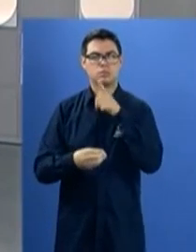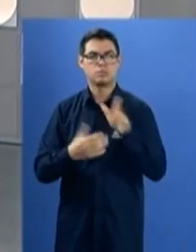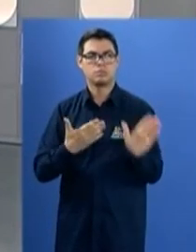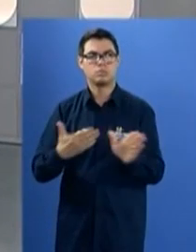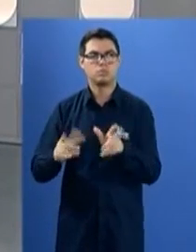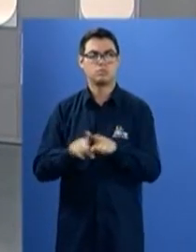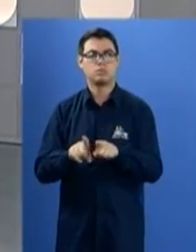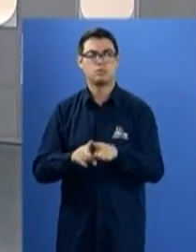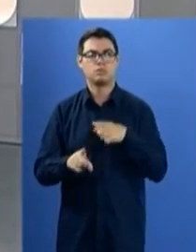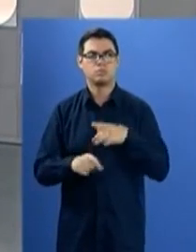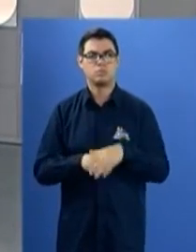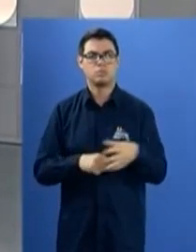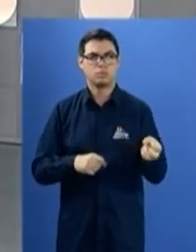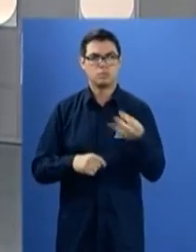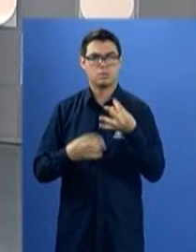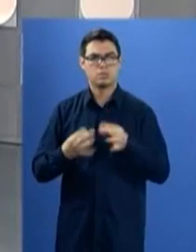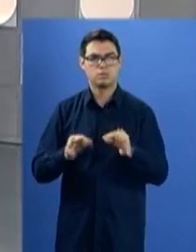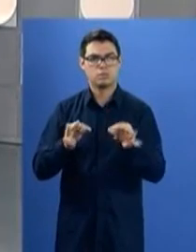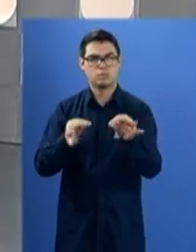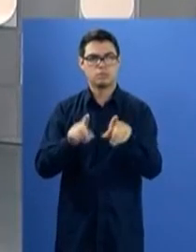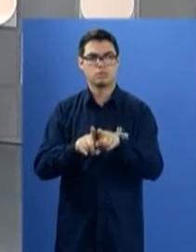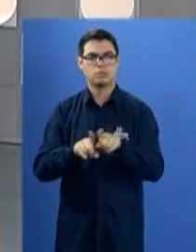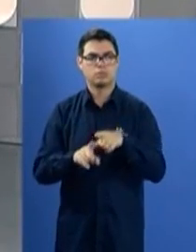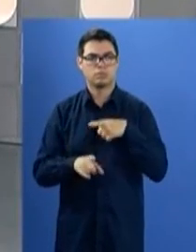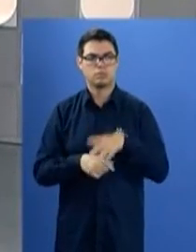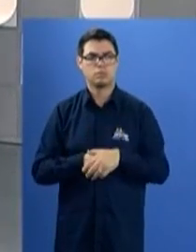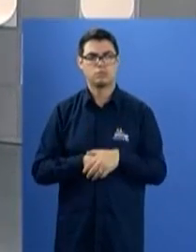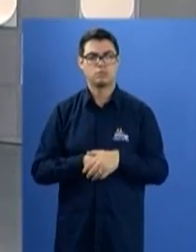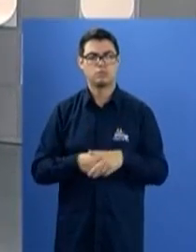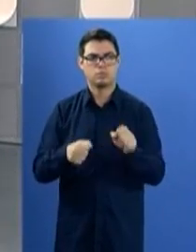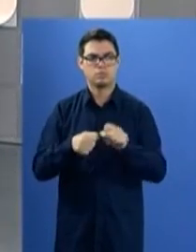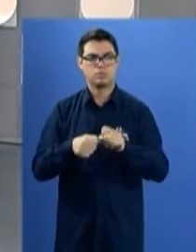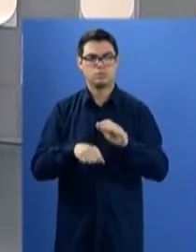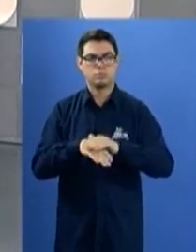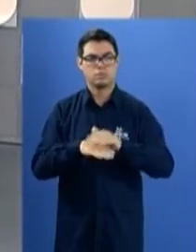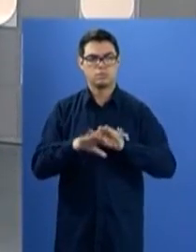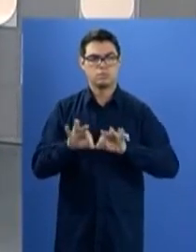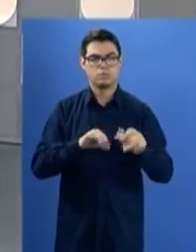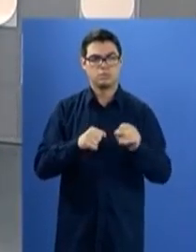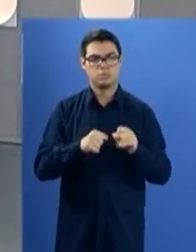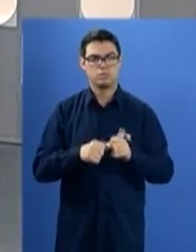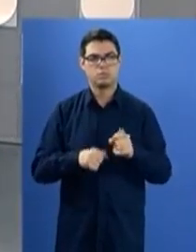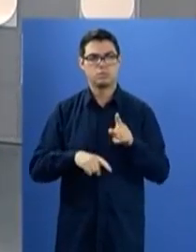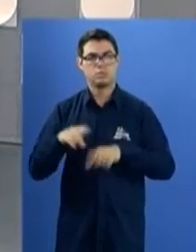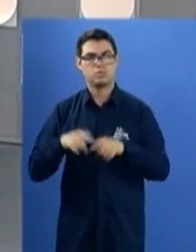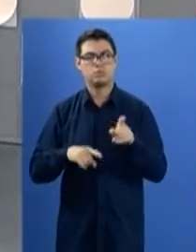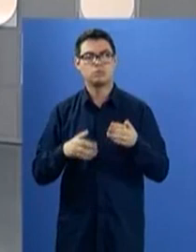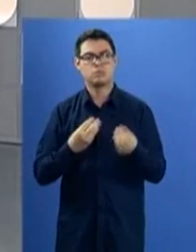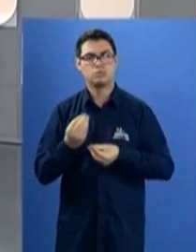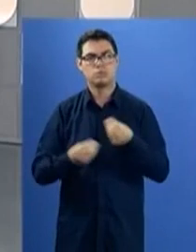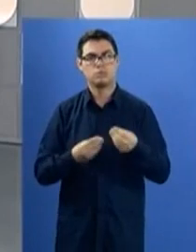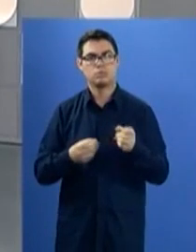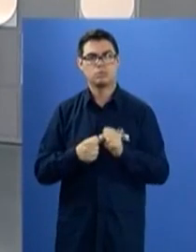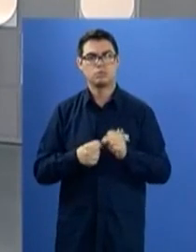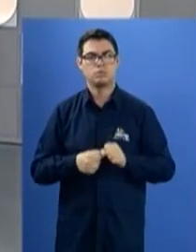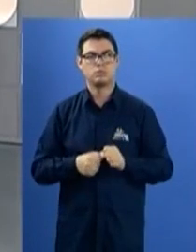produção. Novas tecnologias de processo, de manufatura, equipamentos e materiais também podem